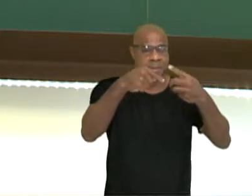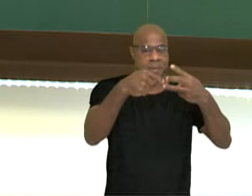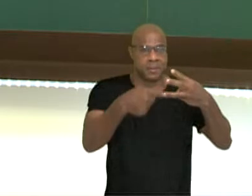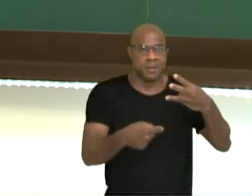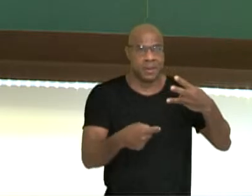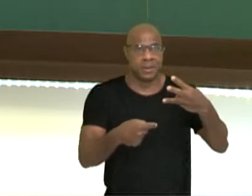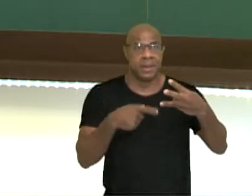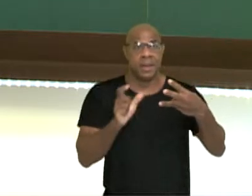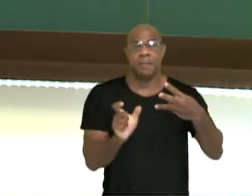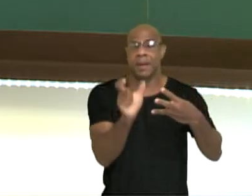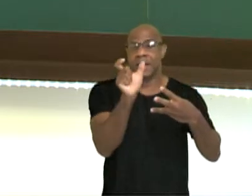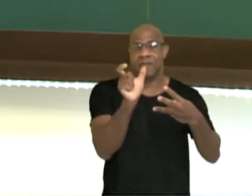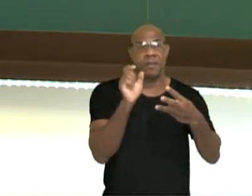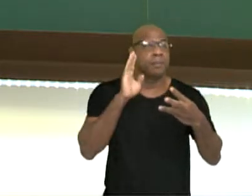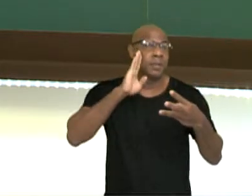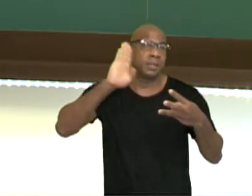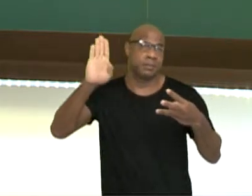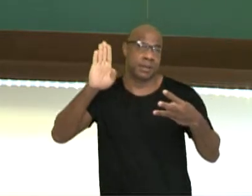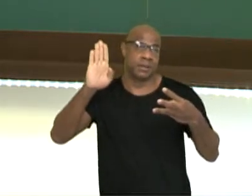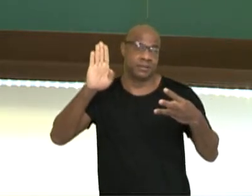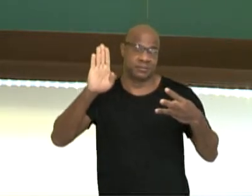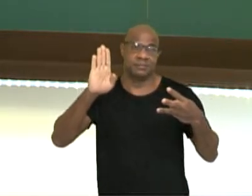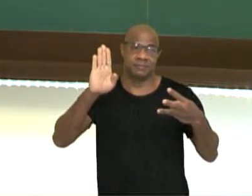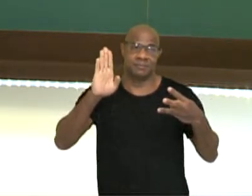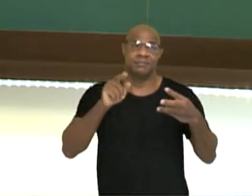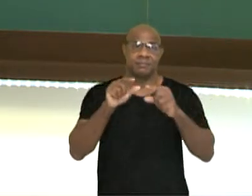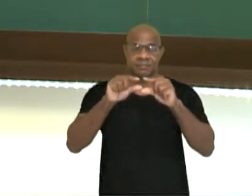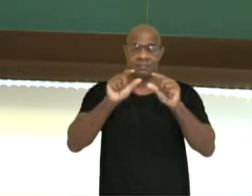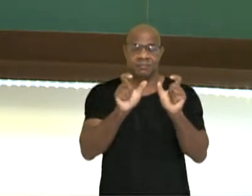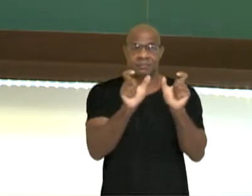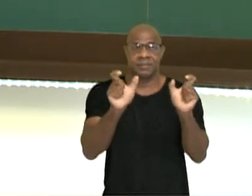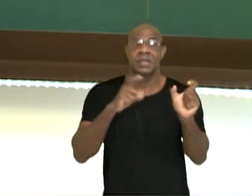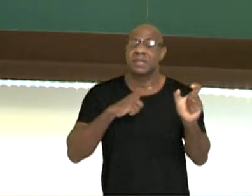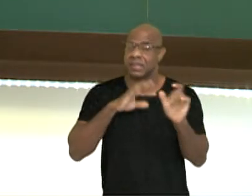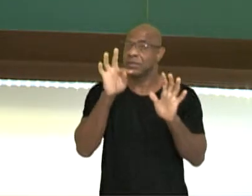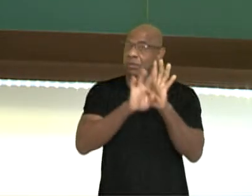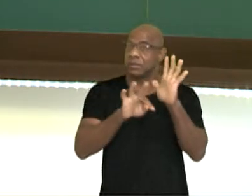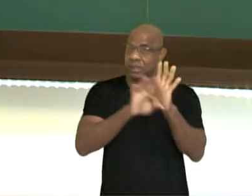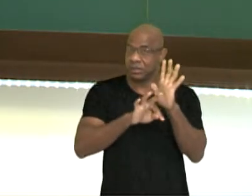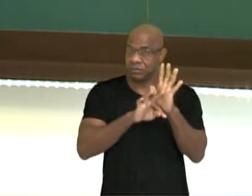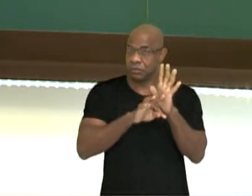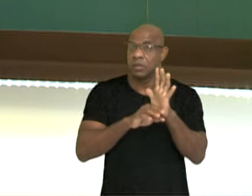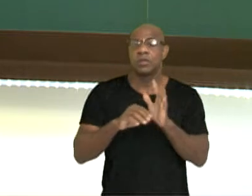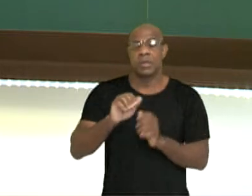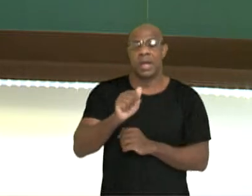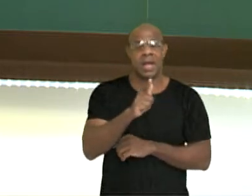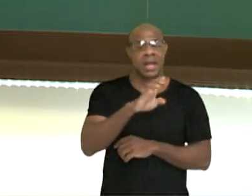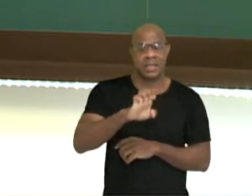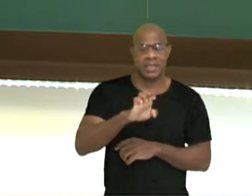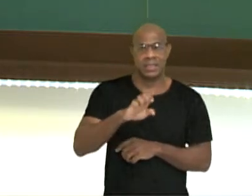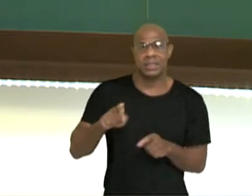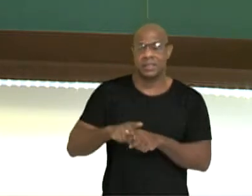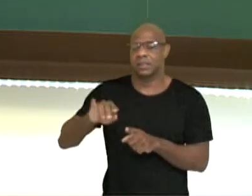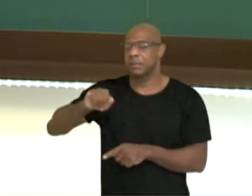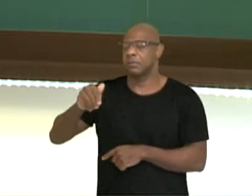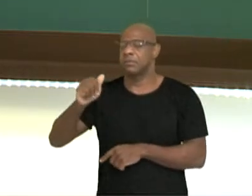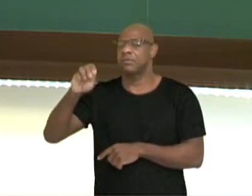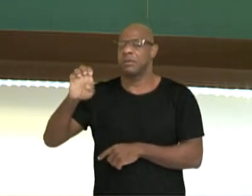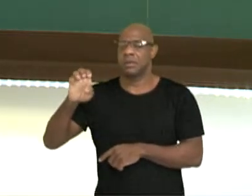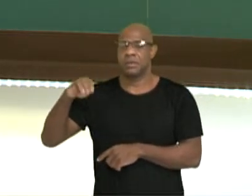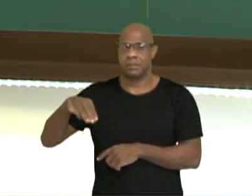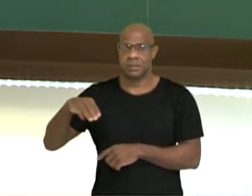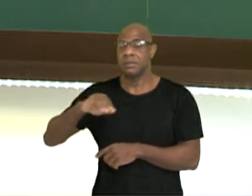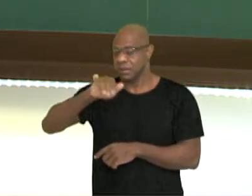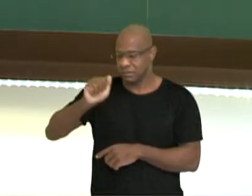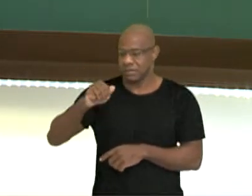são palavras-chave, são keywords que a gente tirou do texto da Alissa e do Jaime. Se você achar